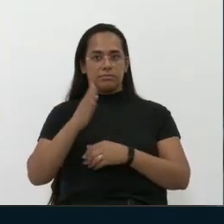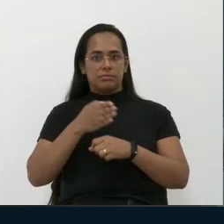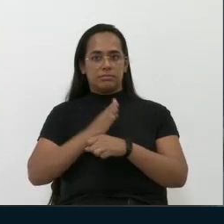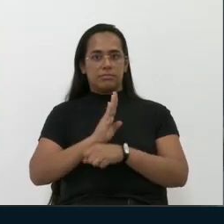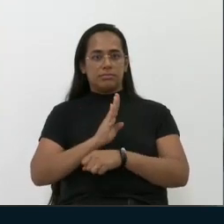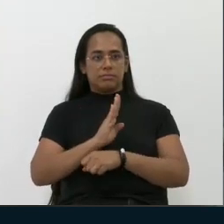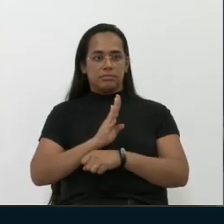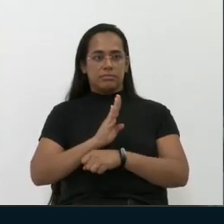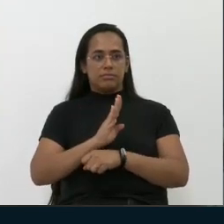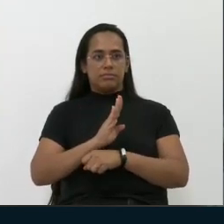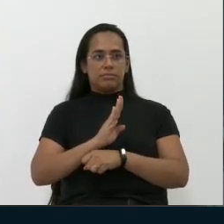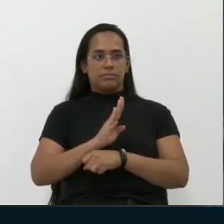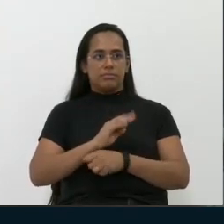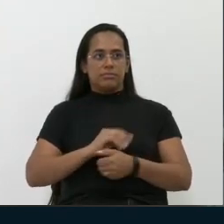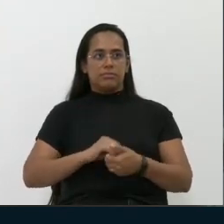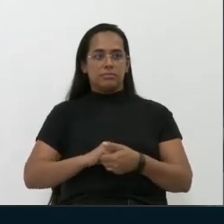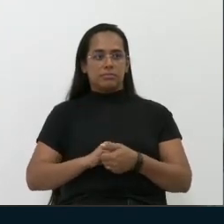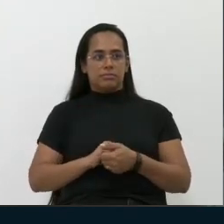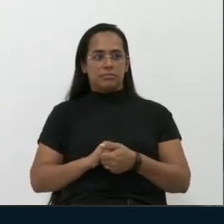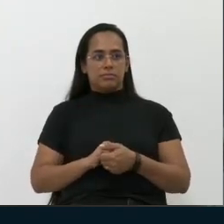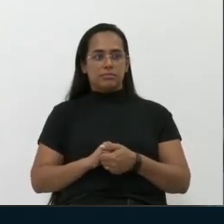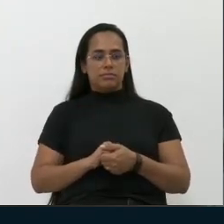Aprovado.